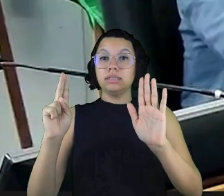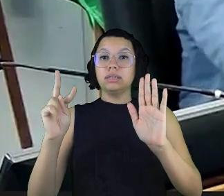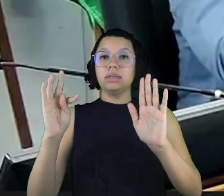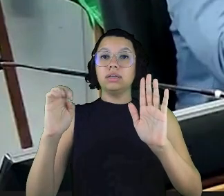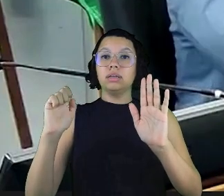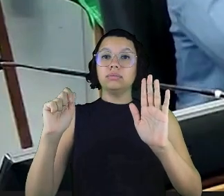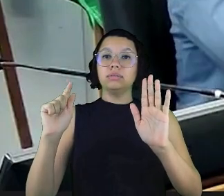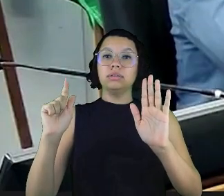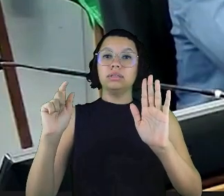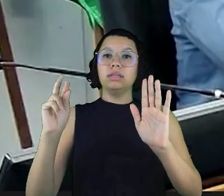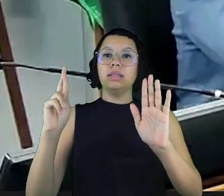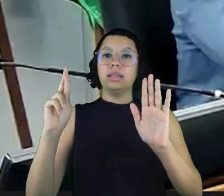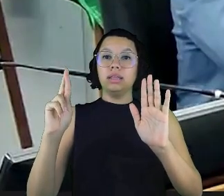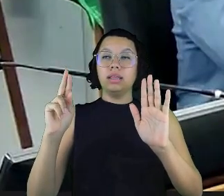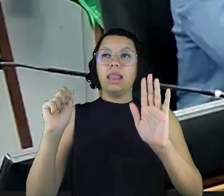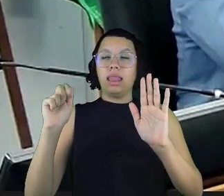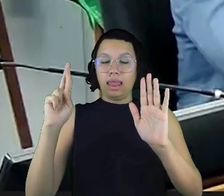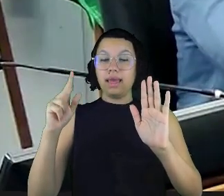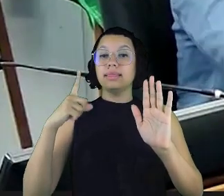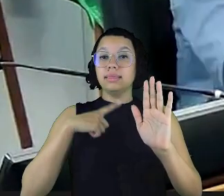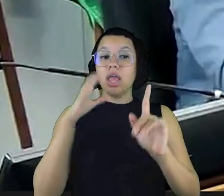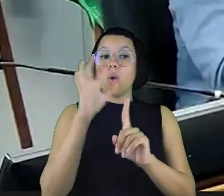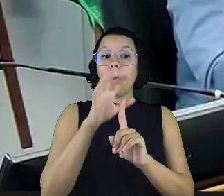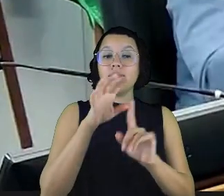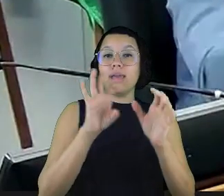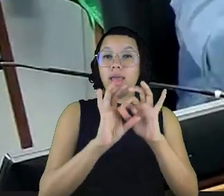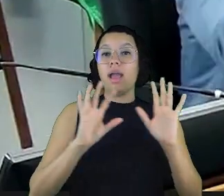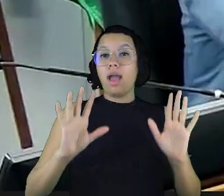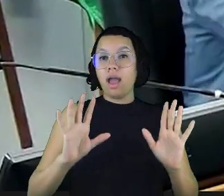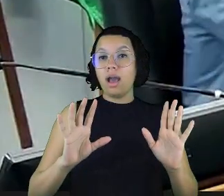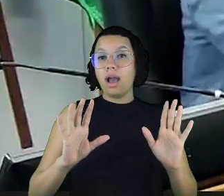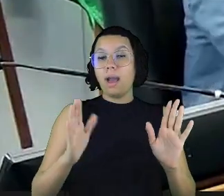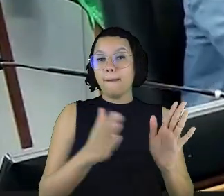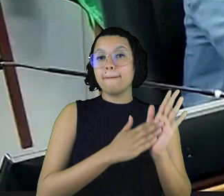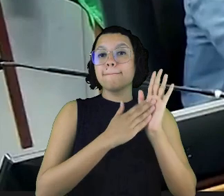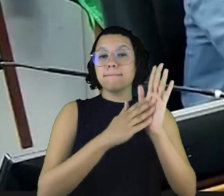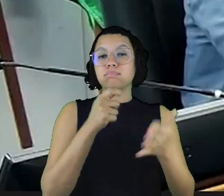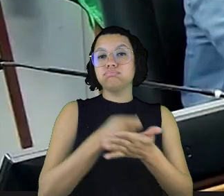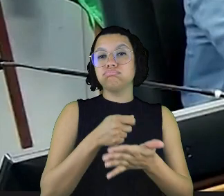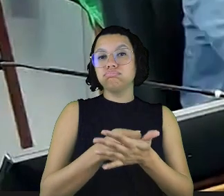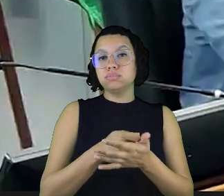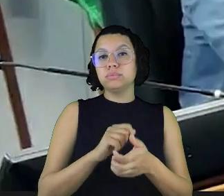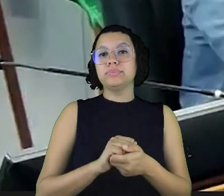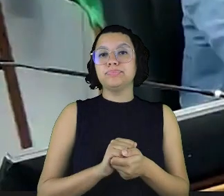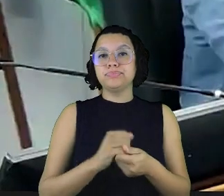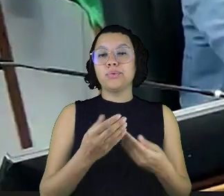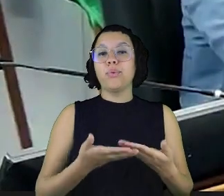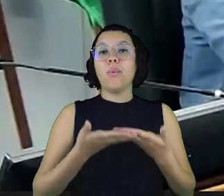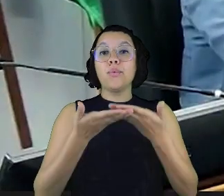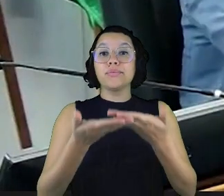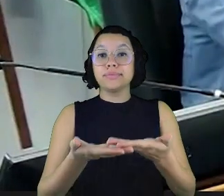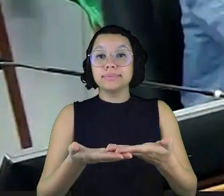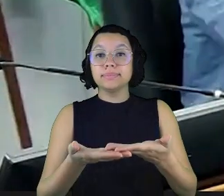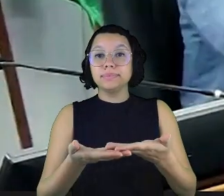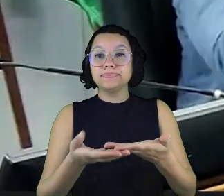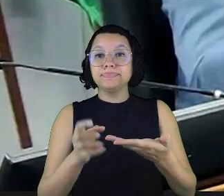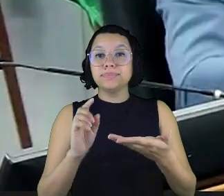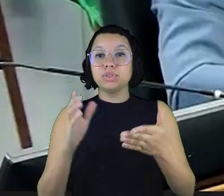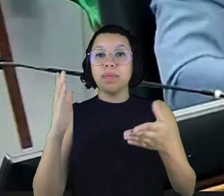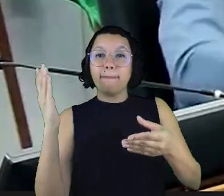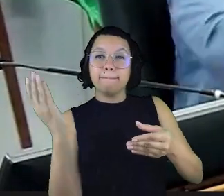e, na sequência, a propositura da execução, com o oferecimento de embargos